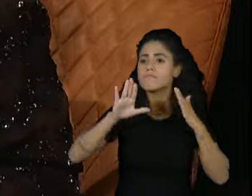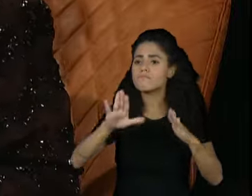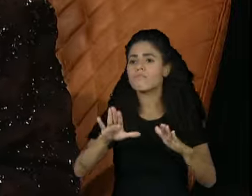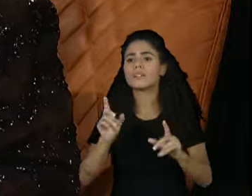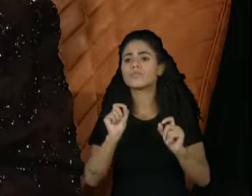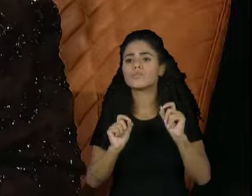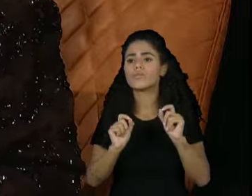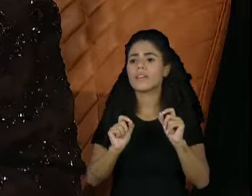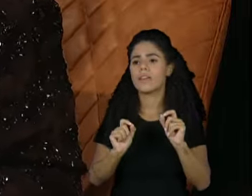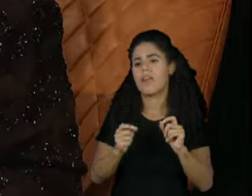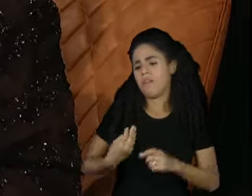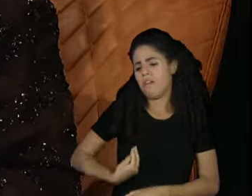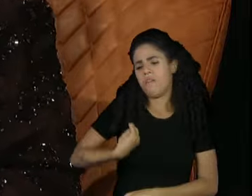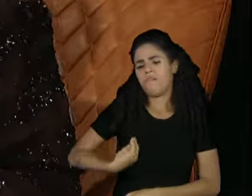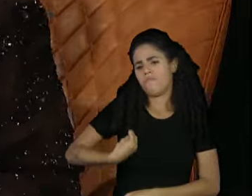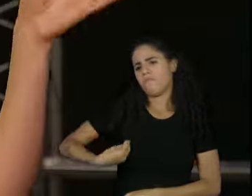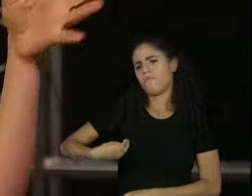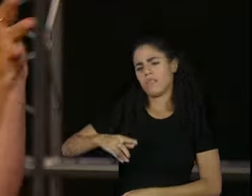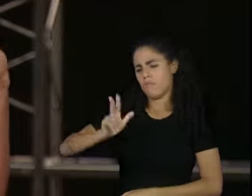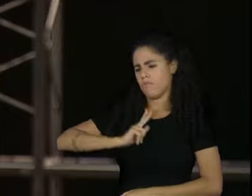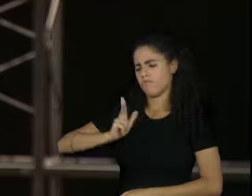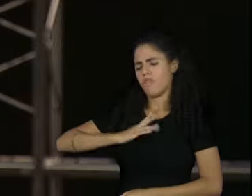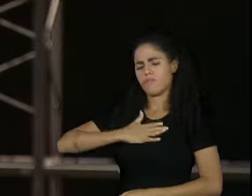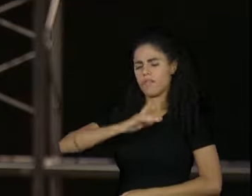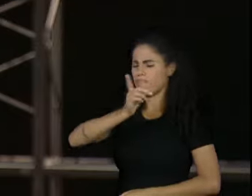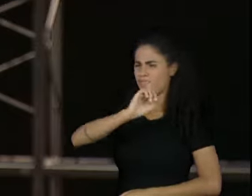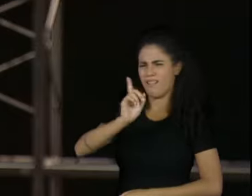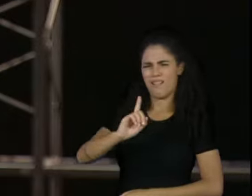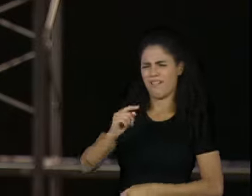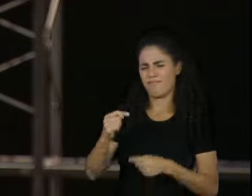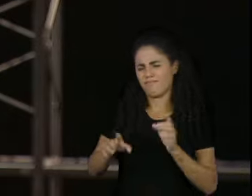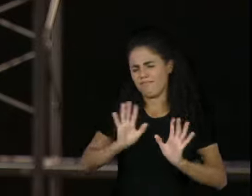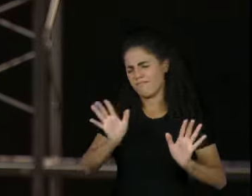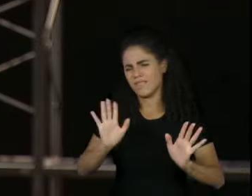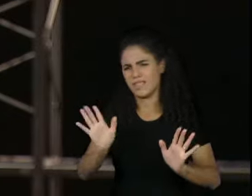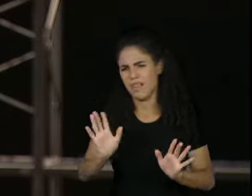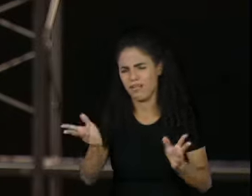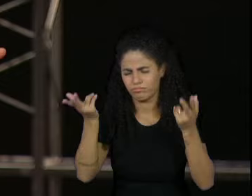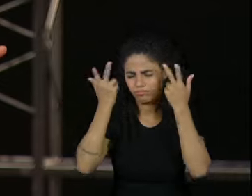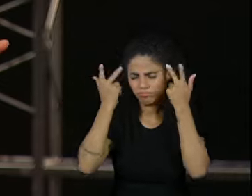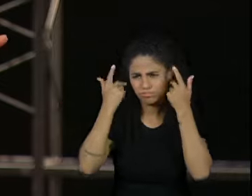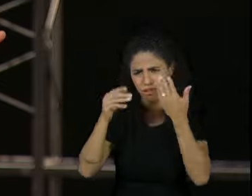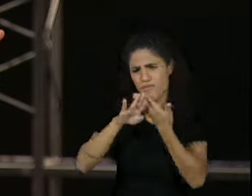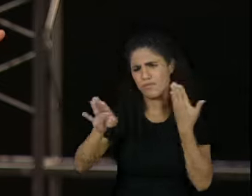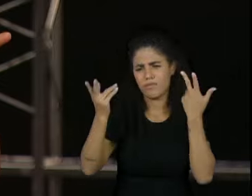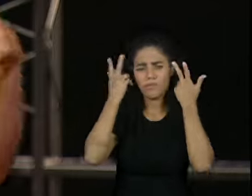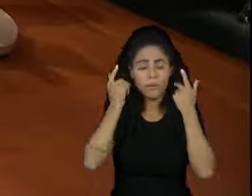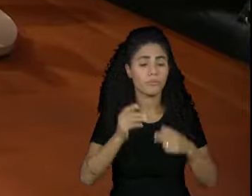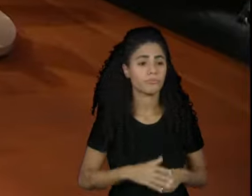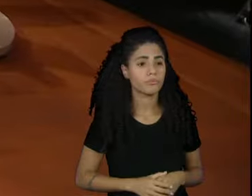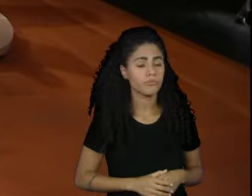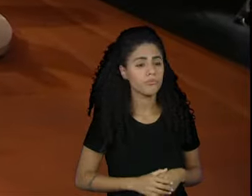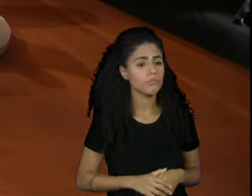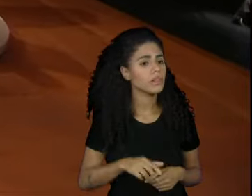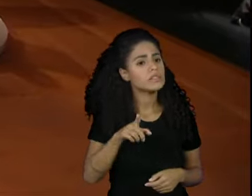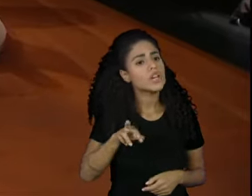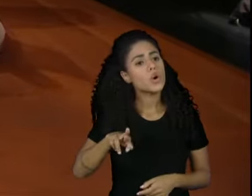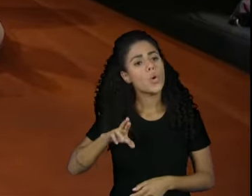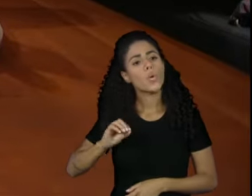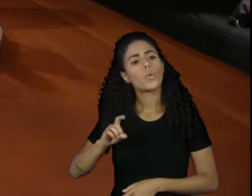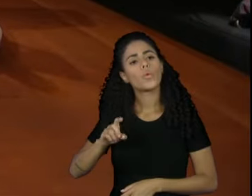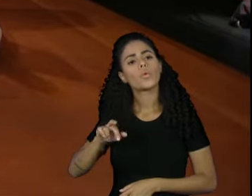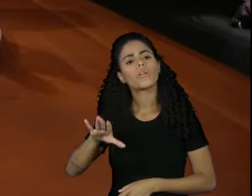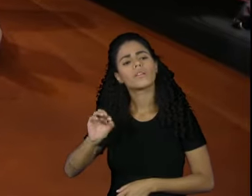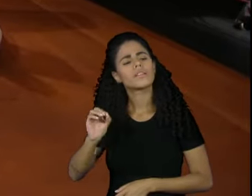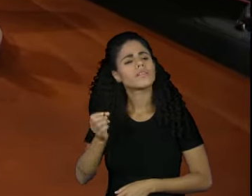vida pessoal. Eu acho que o Rodrigo Faur definiu bem, né? Que ele falou que você se recusava, né, a fazer coisas que você